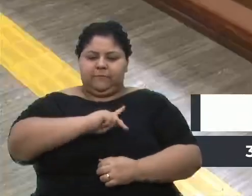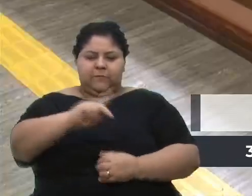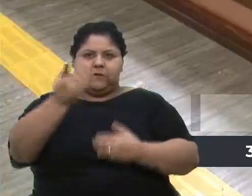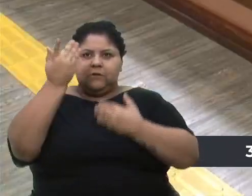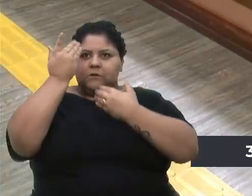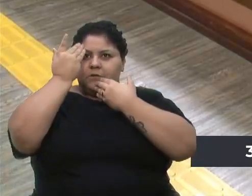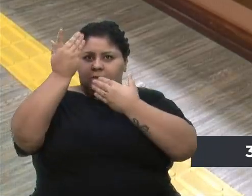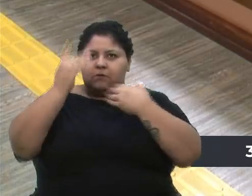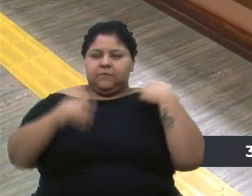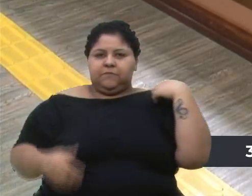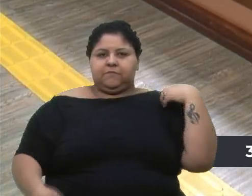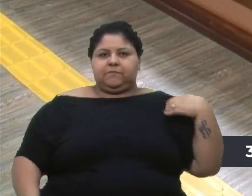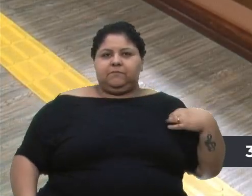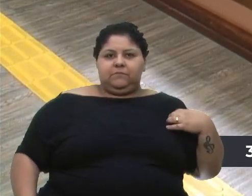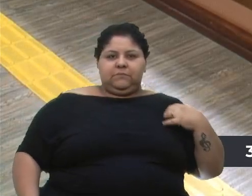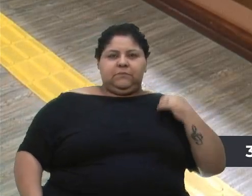Obrigado.